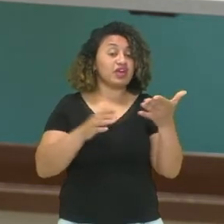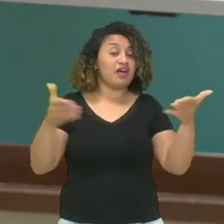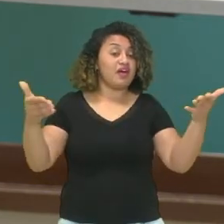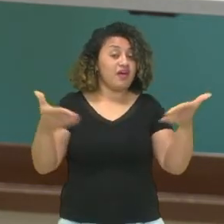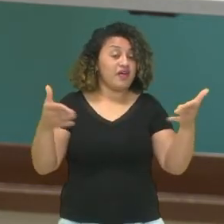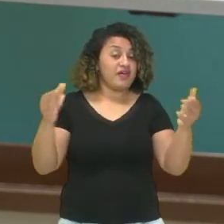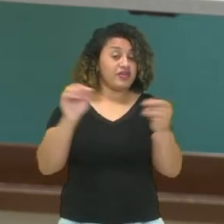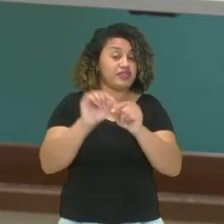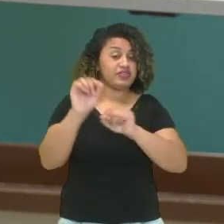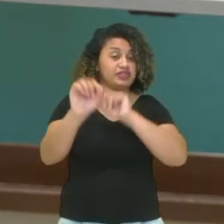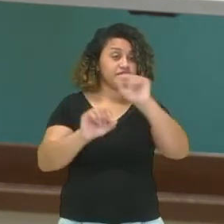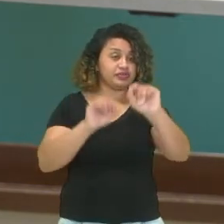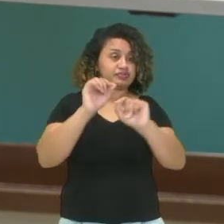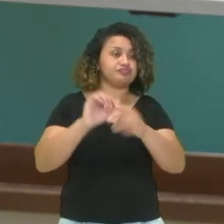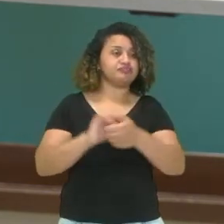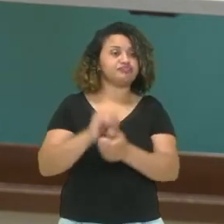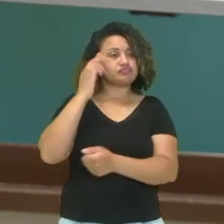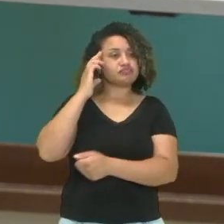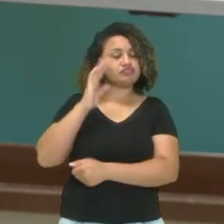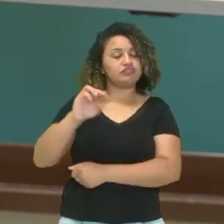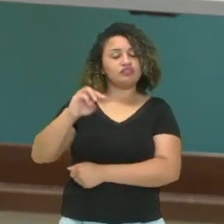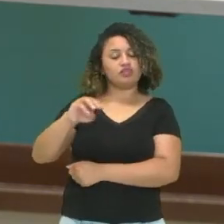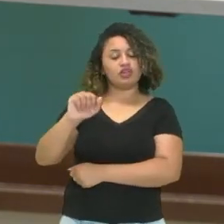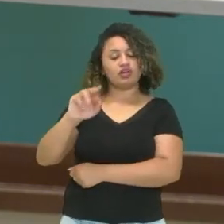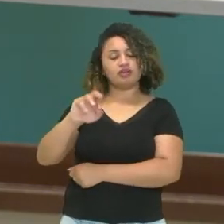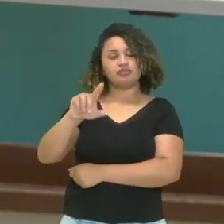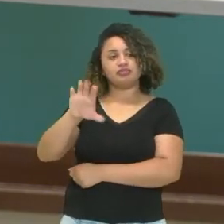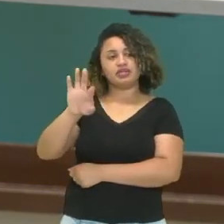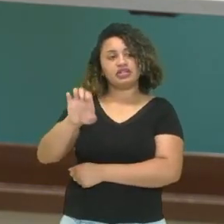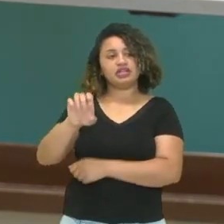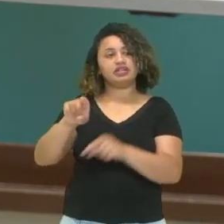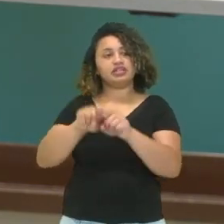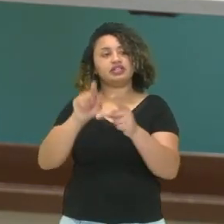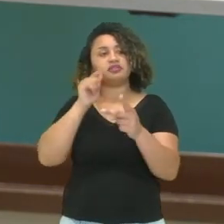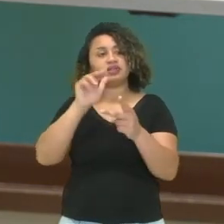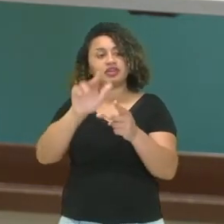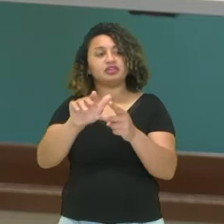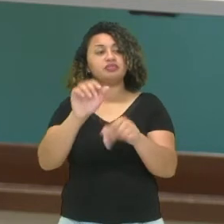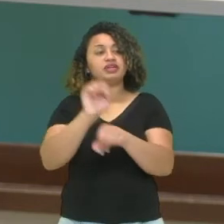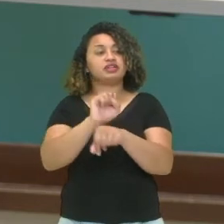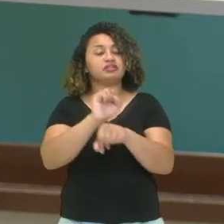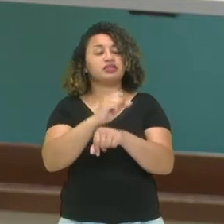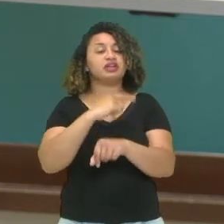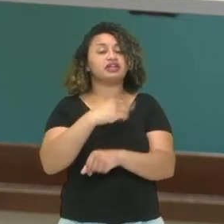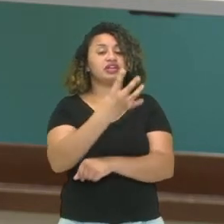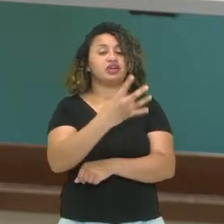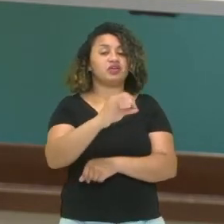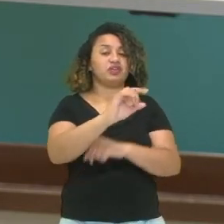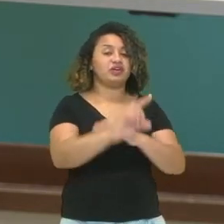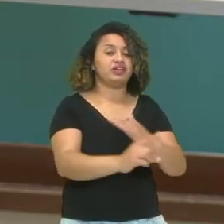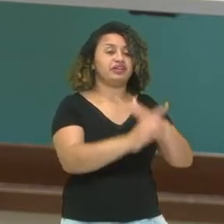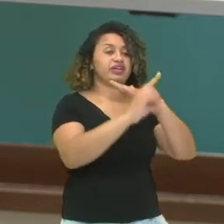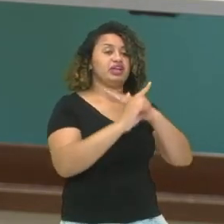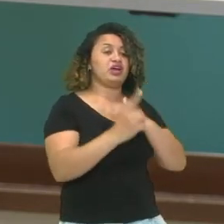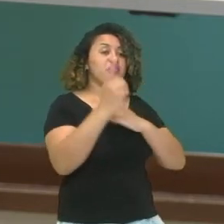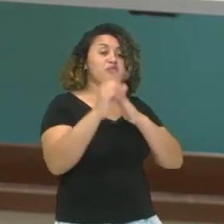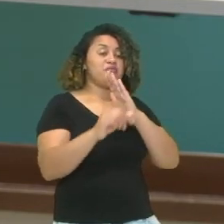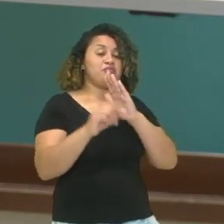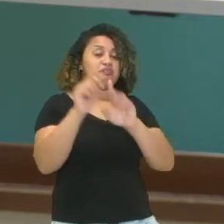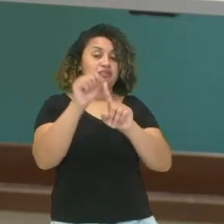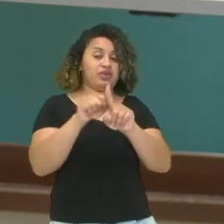agora, tá? Imagine a Marlene e sua irmã esperam atender 40 clientes no primeiro mês de